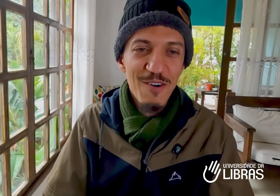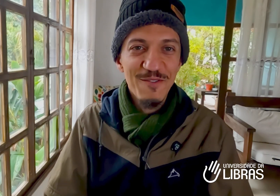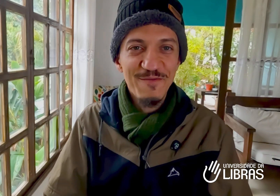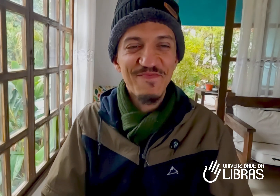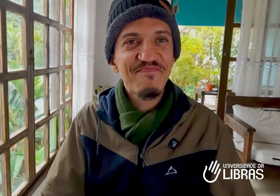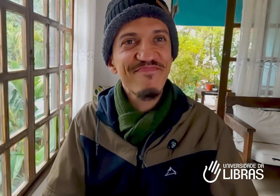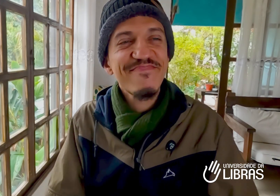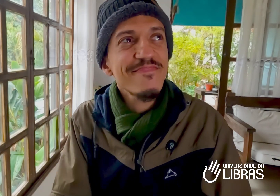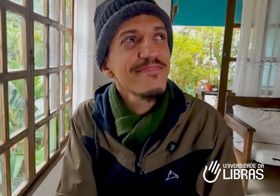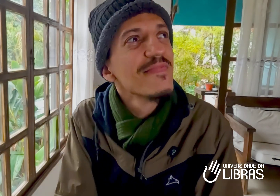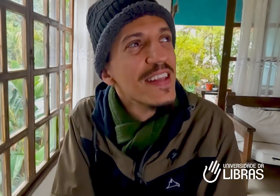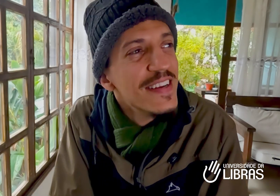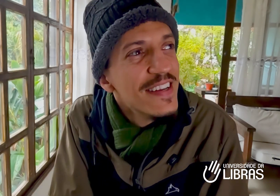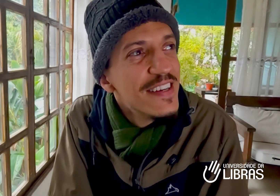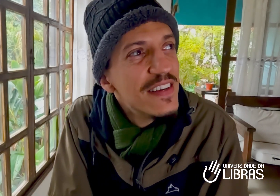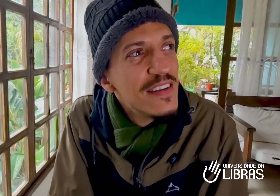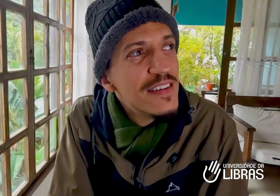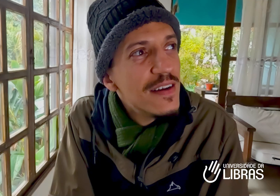Uau!